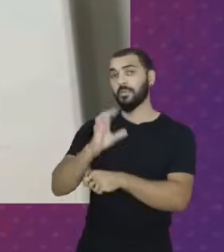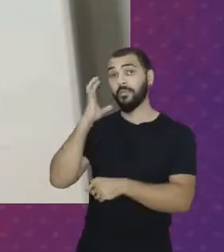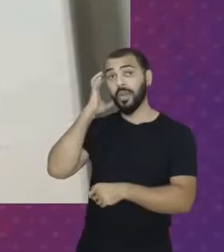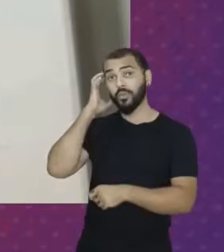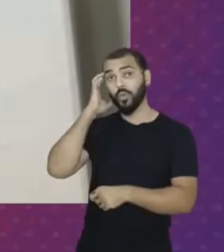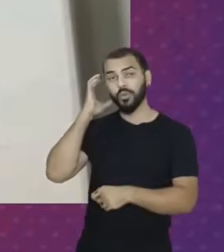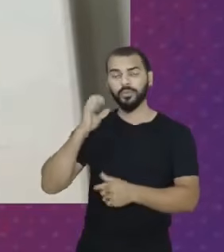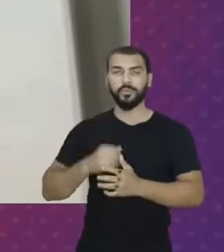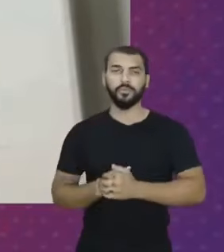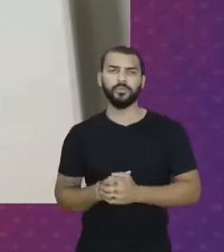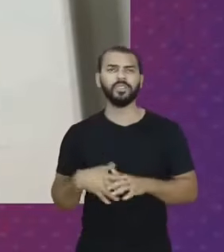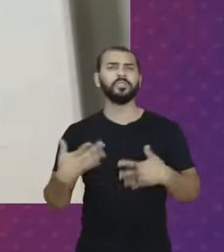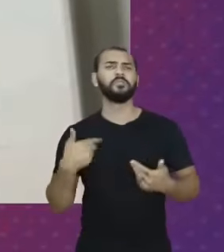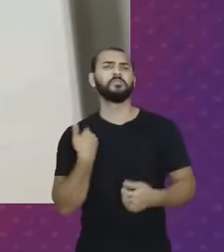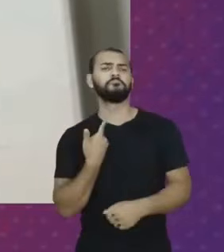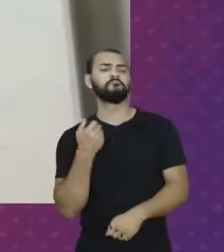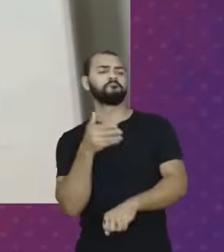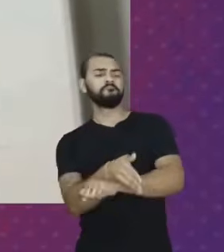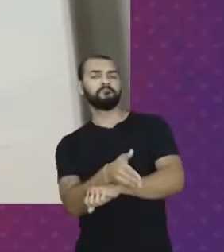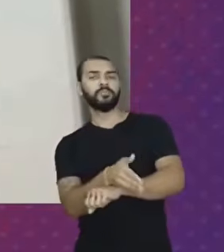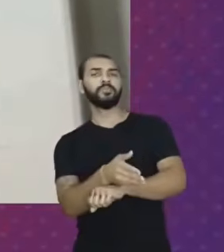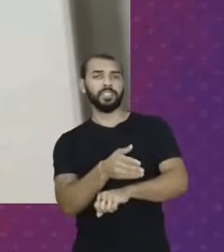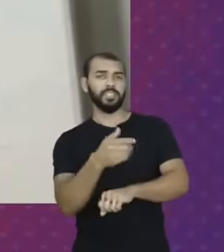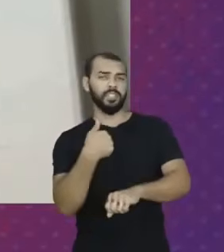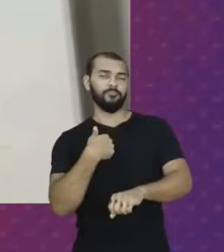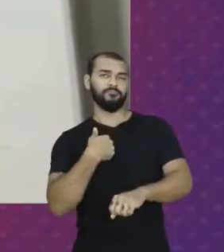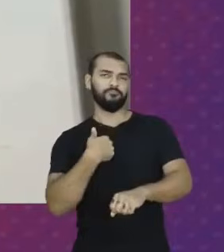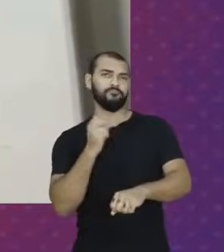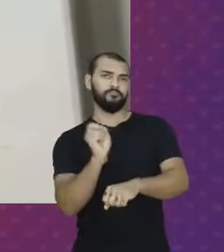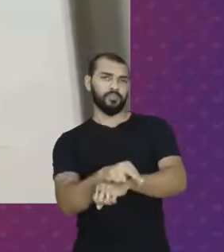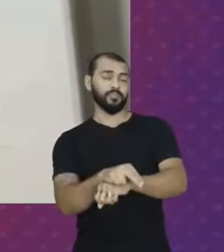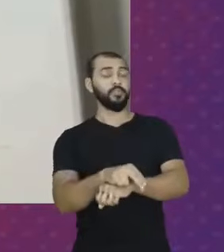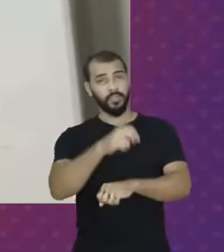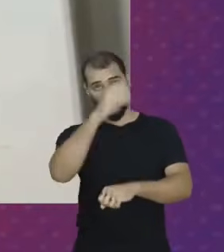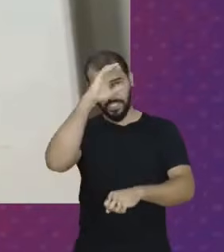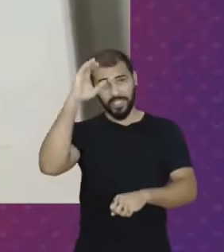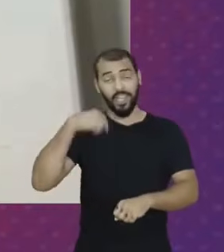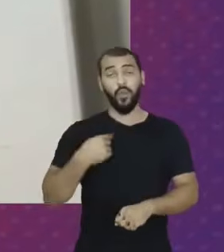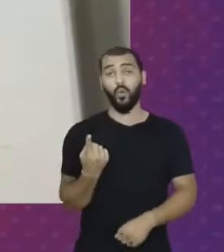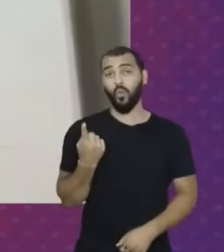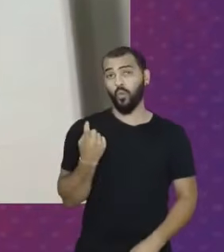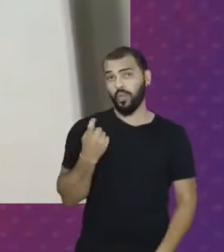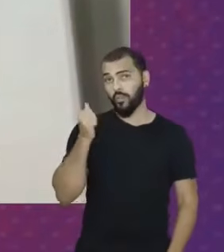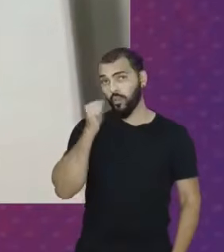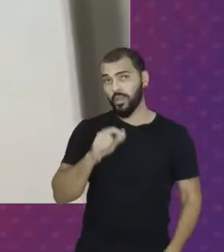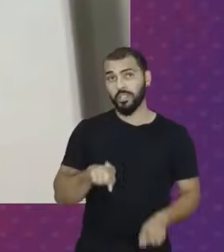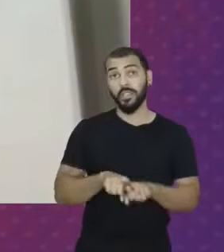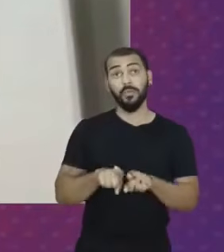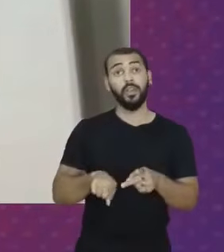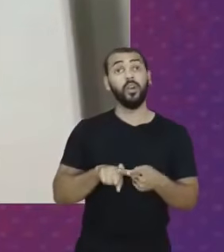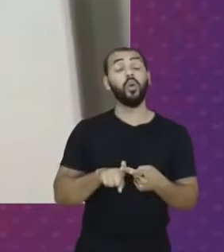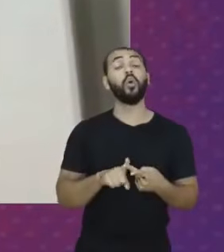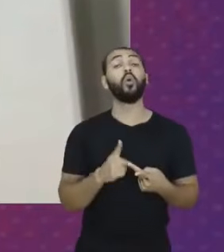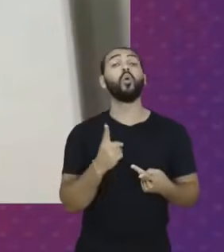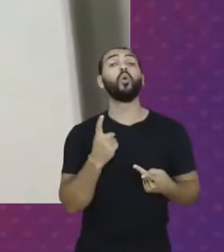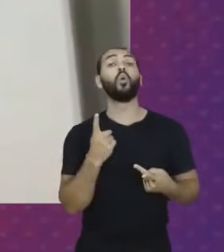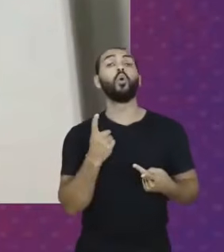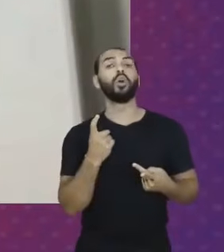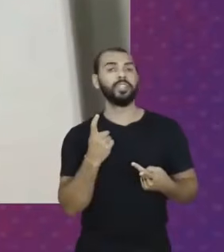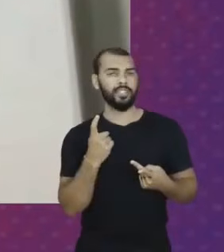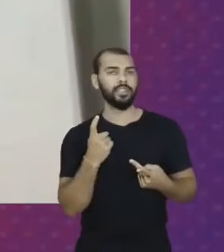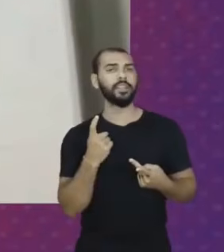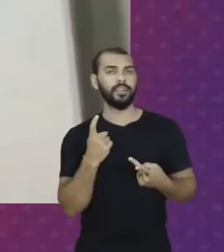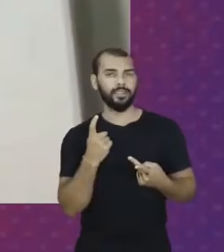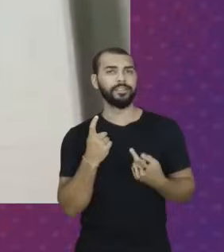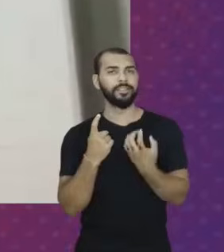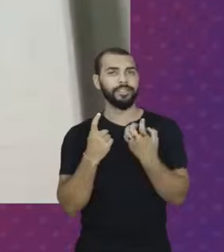Quando a gente ingressa na Câmara, e eu estou como única mulher e única de esquerda nessa legislatura, a gente percebe